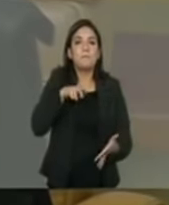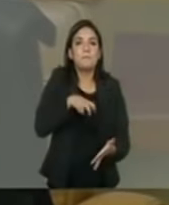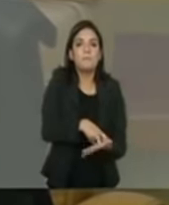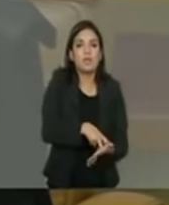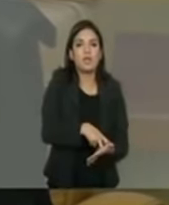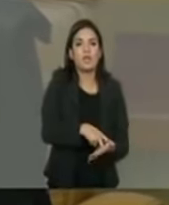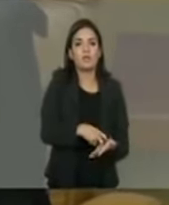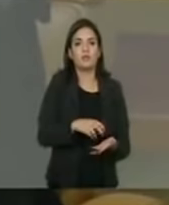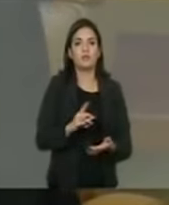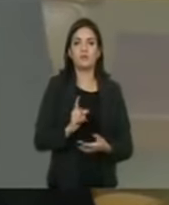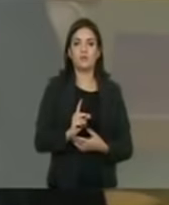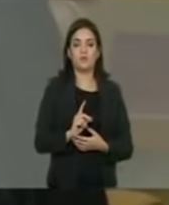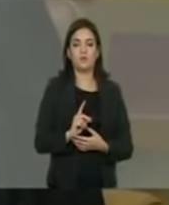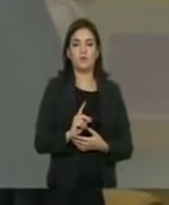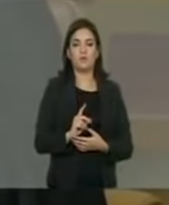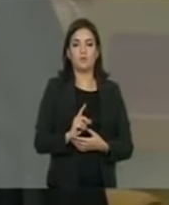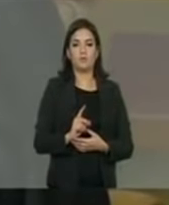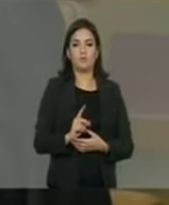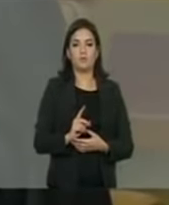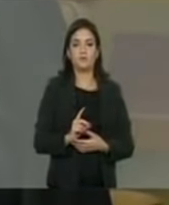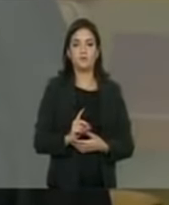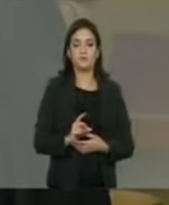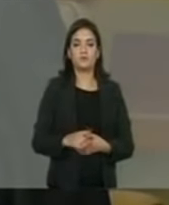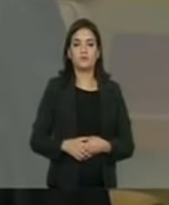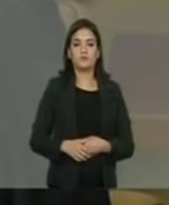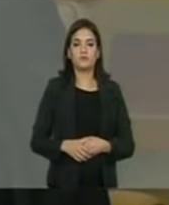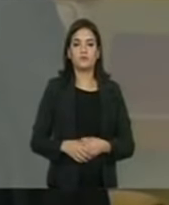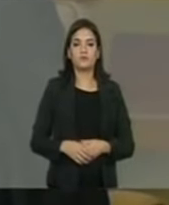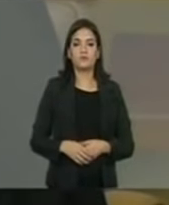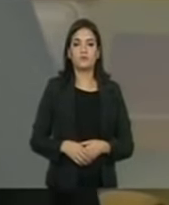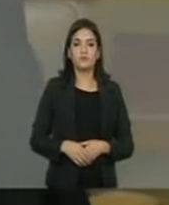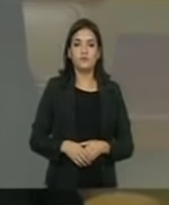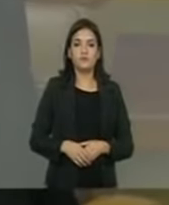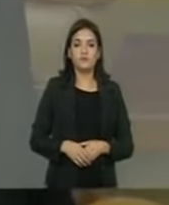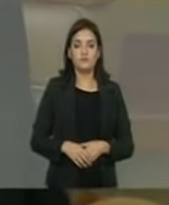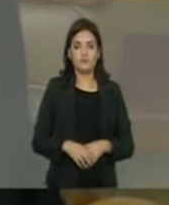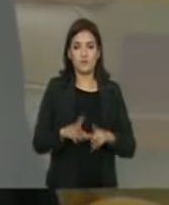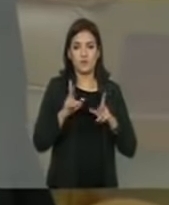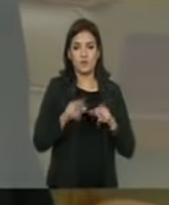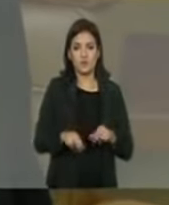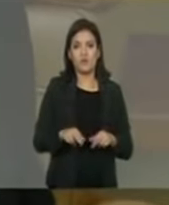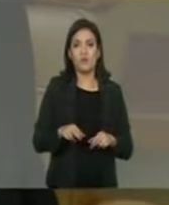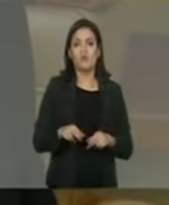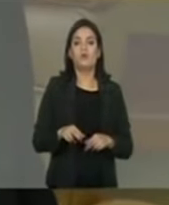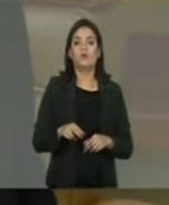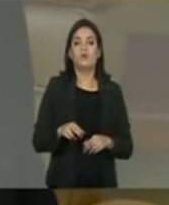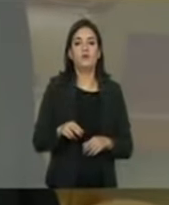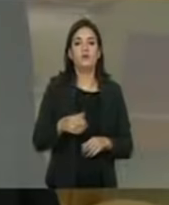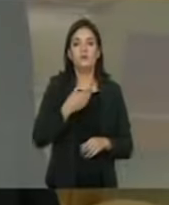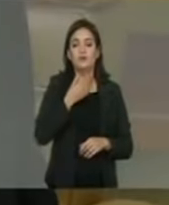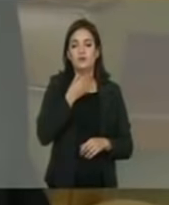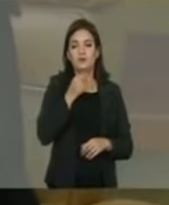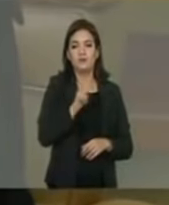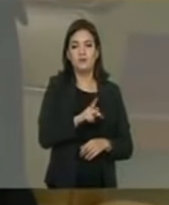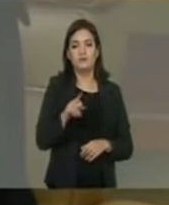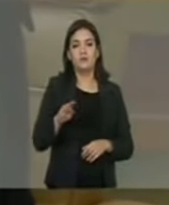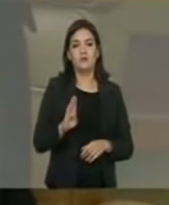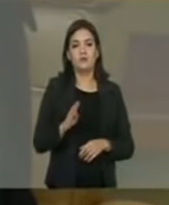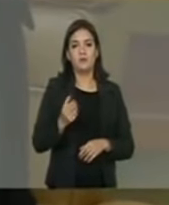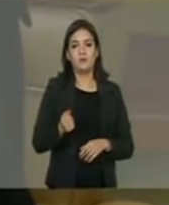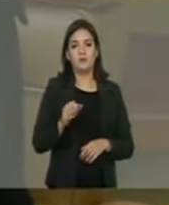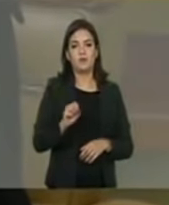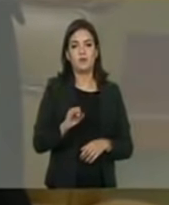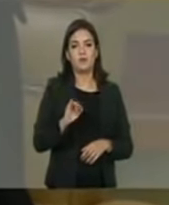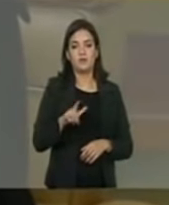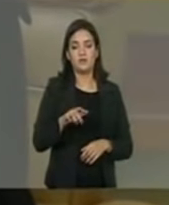ideia de sanção na realidade como observado o saudoso professor basileu garcia não o seu